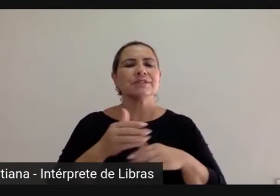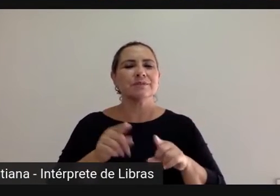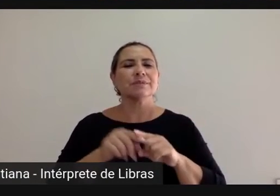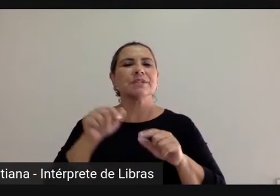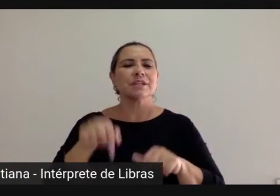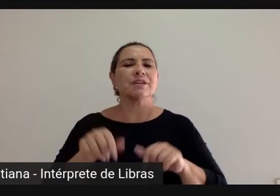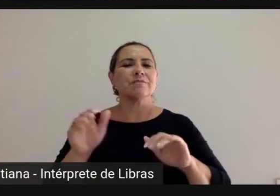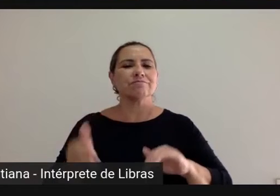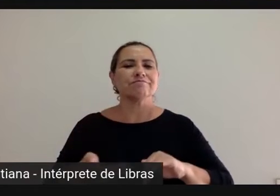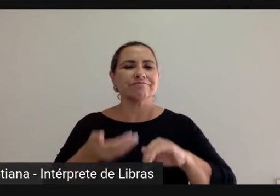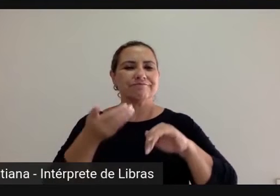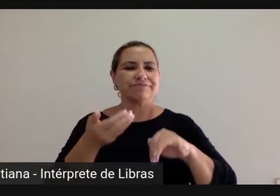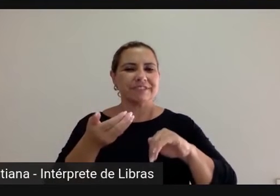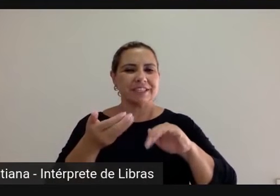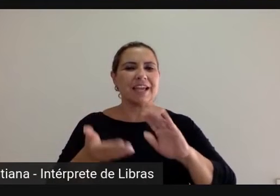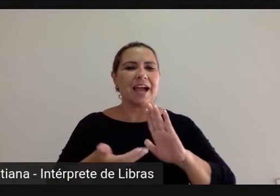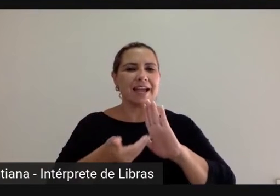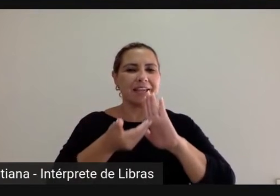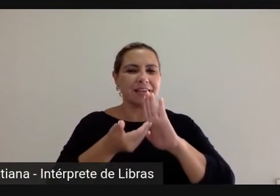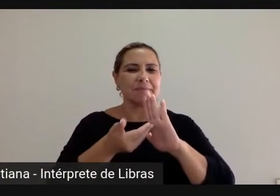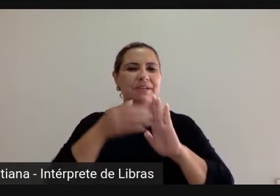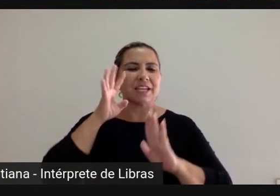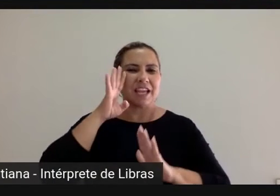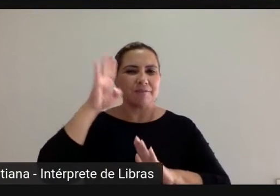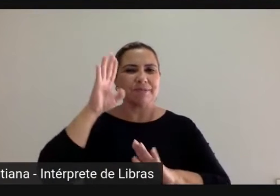lugar correto para isso.